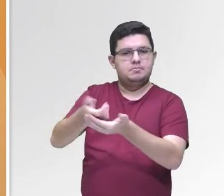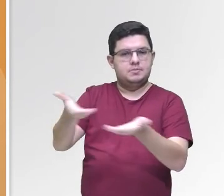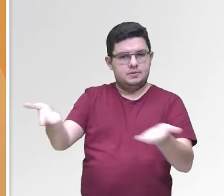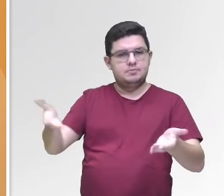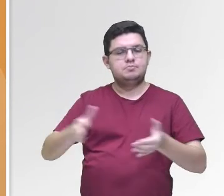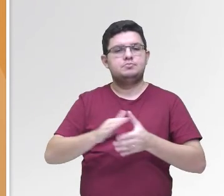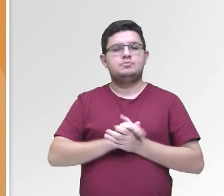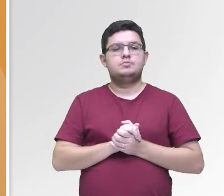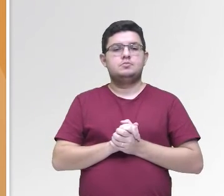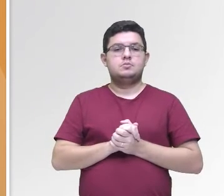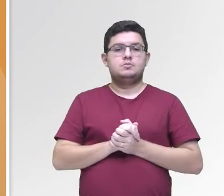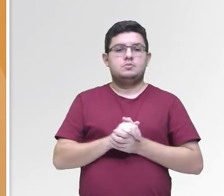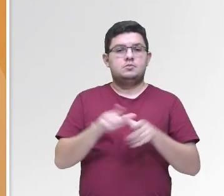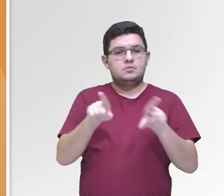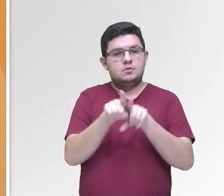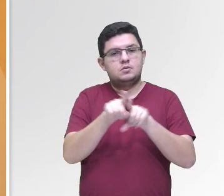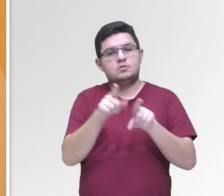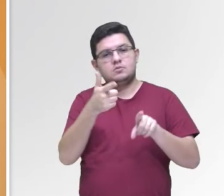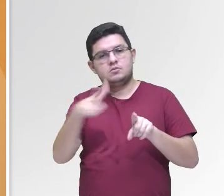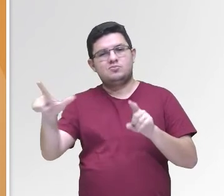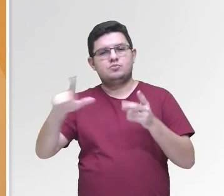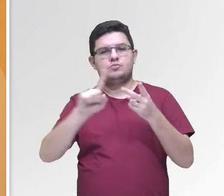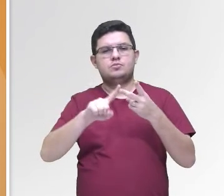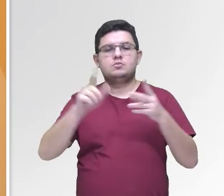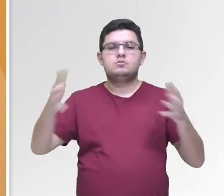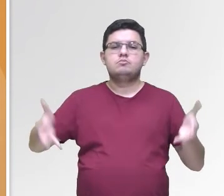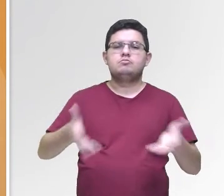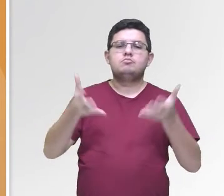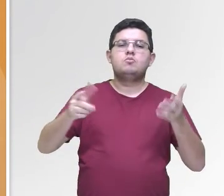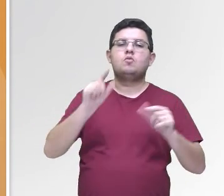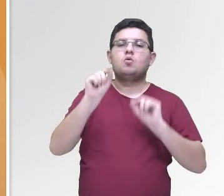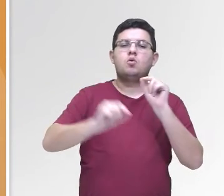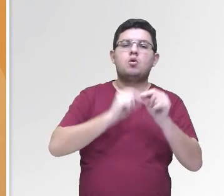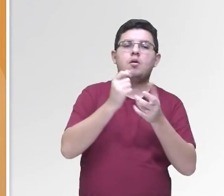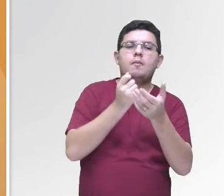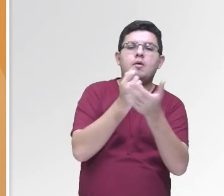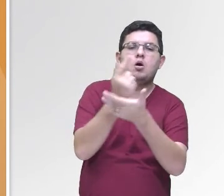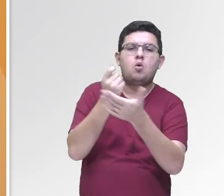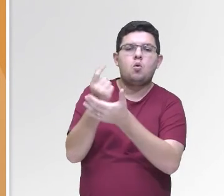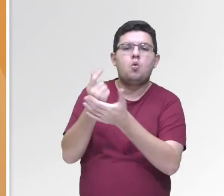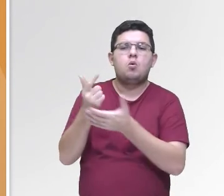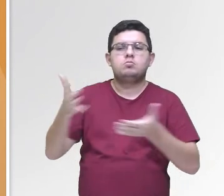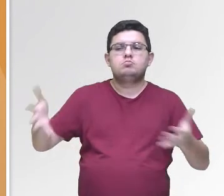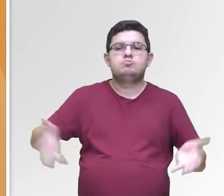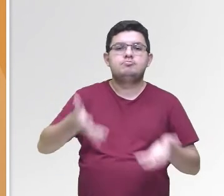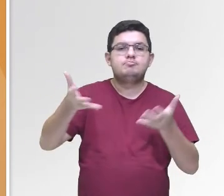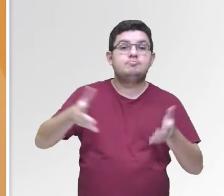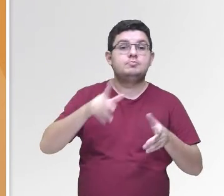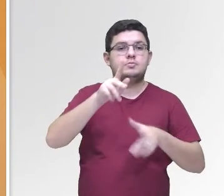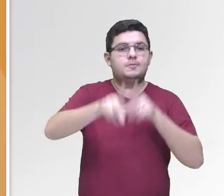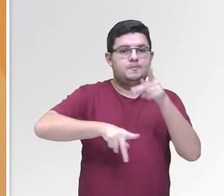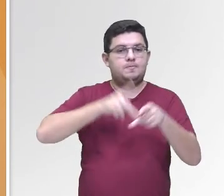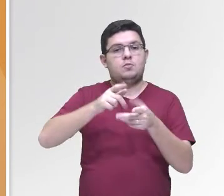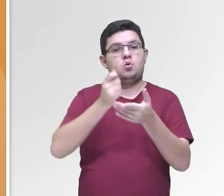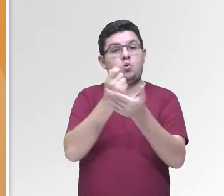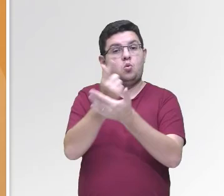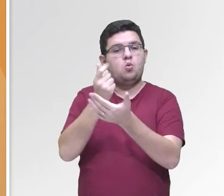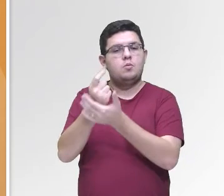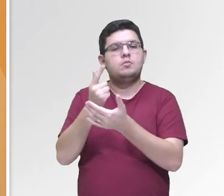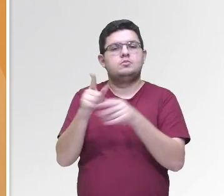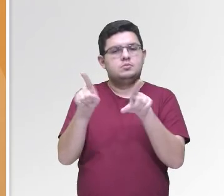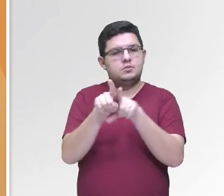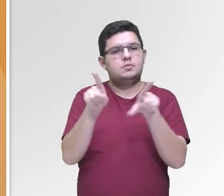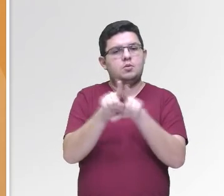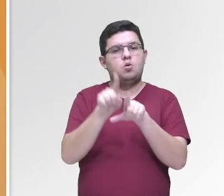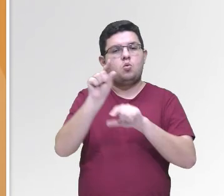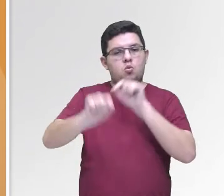ok? E o estímulo à produção ao consumo, compras, né? Consumir. Isso também envolve um pouco do que nós